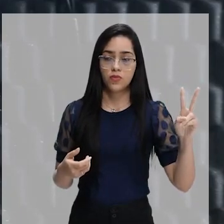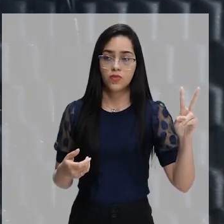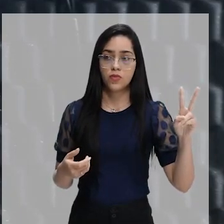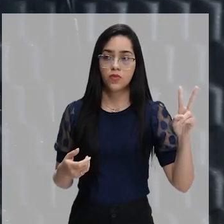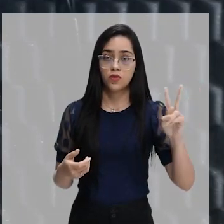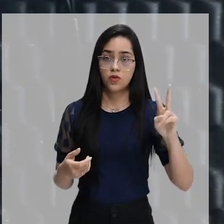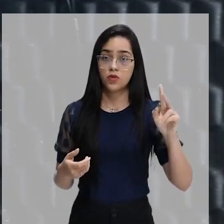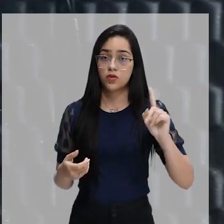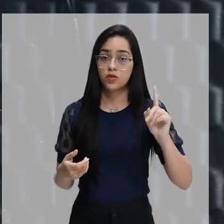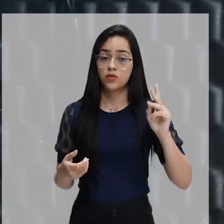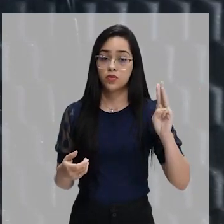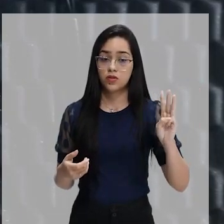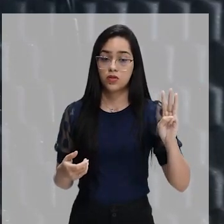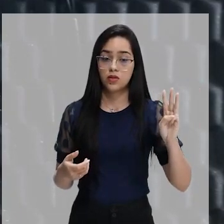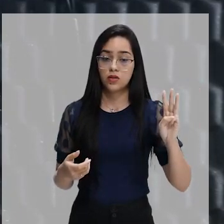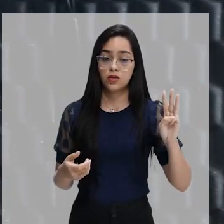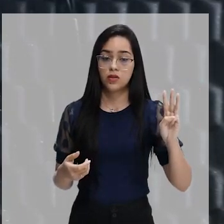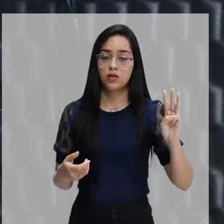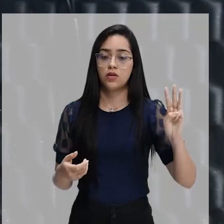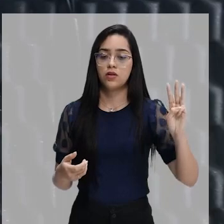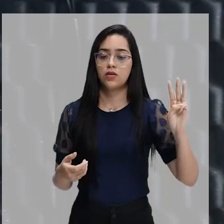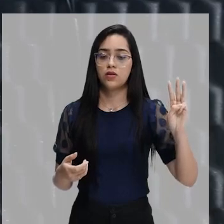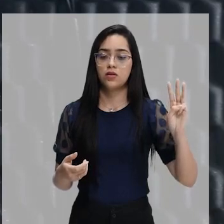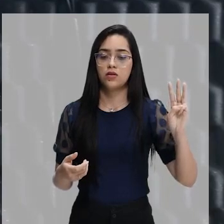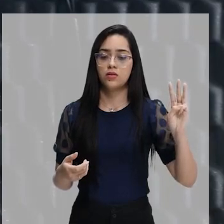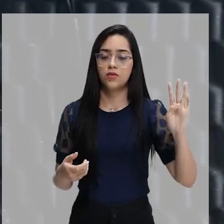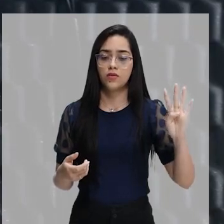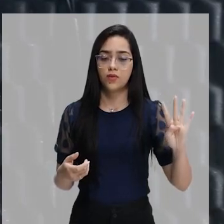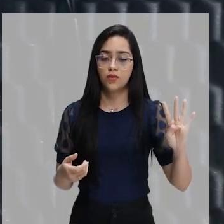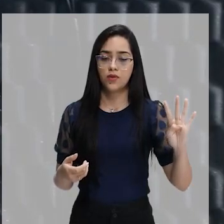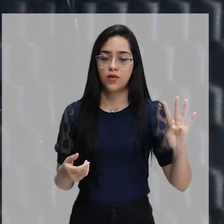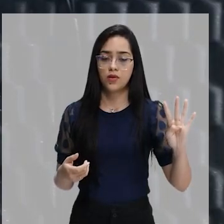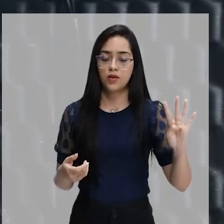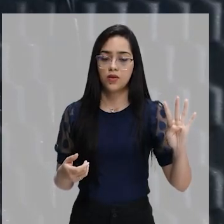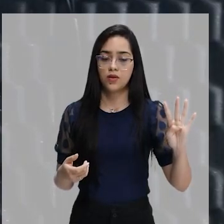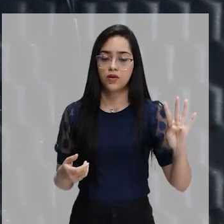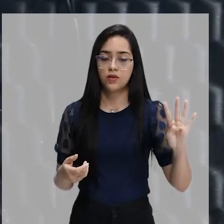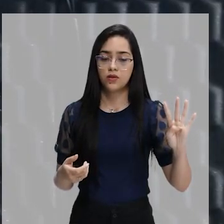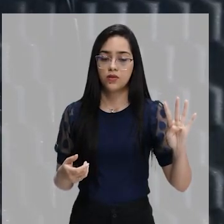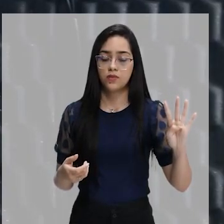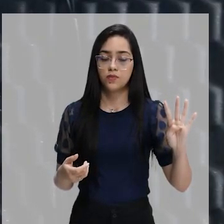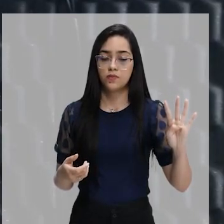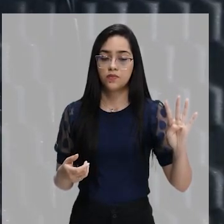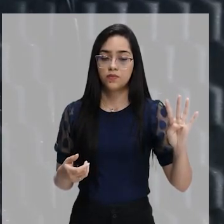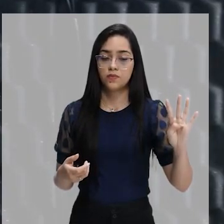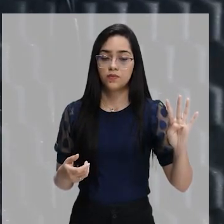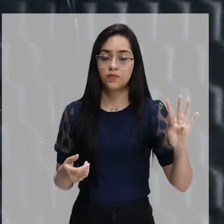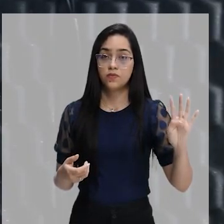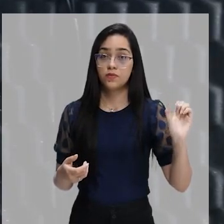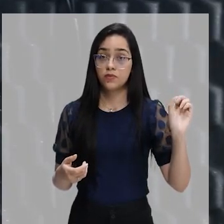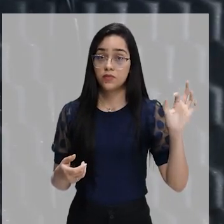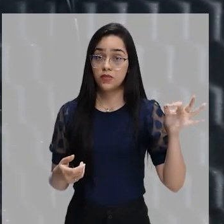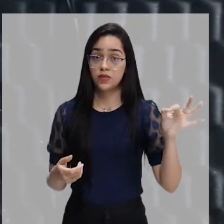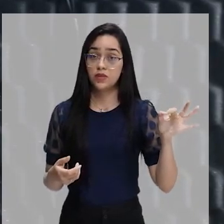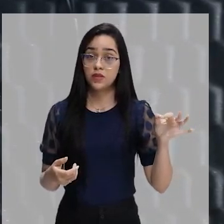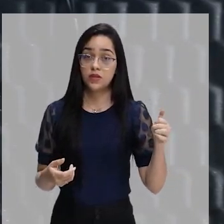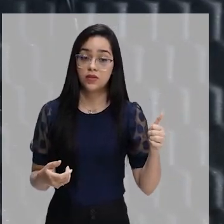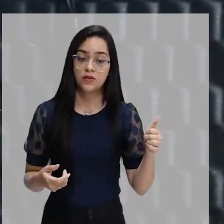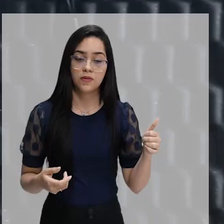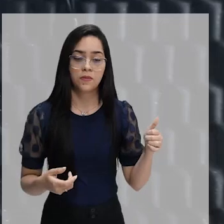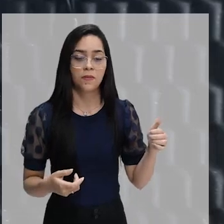2, não. 3, sim. 4, também dá certo. Sim ou não? E